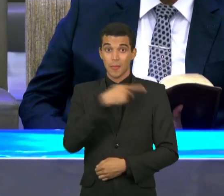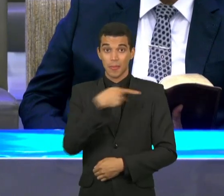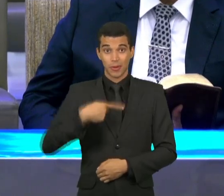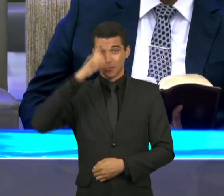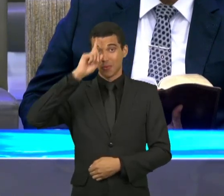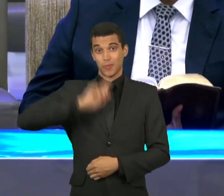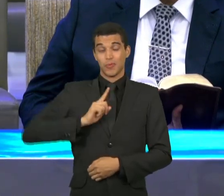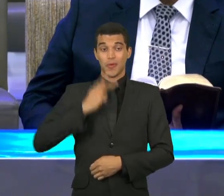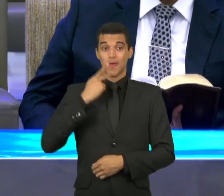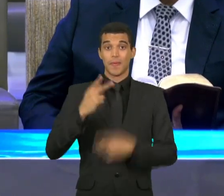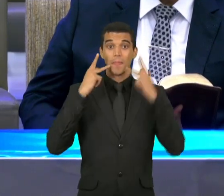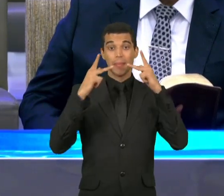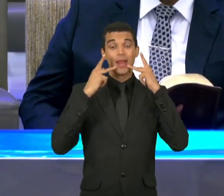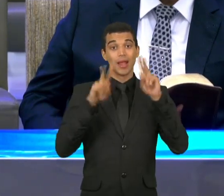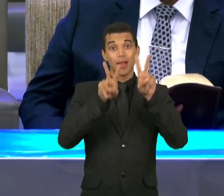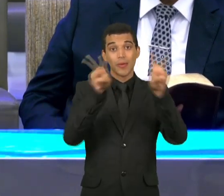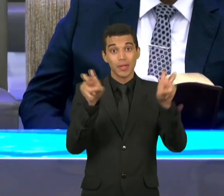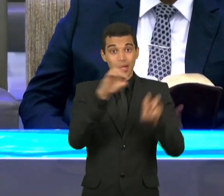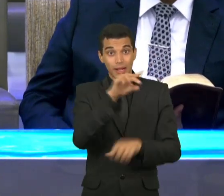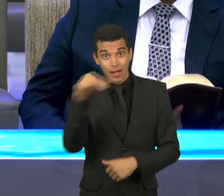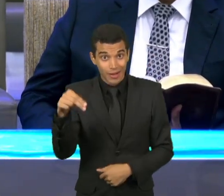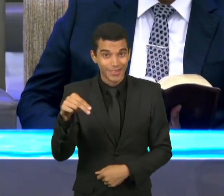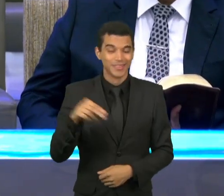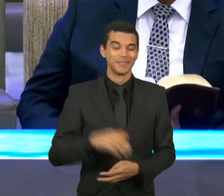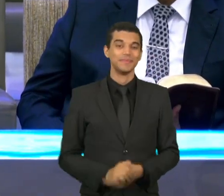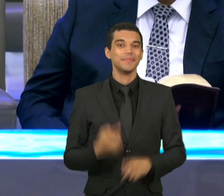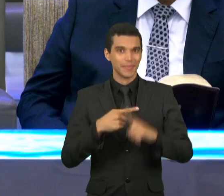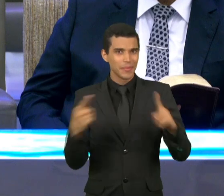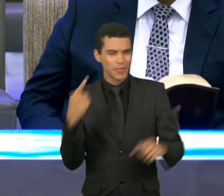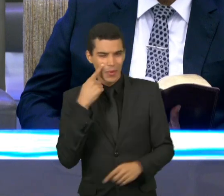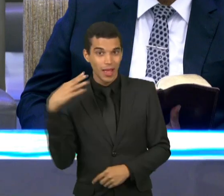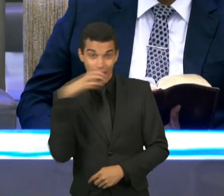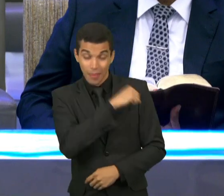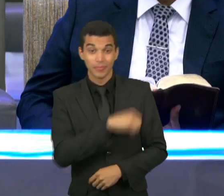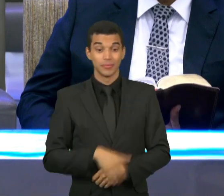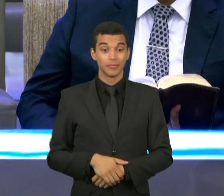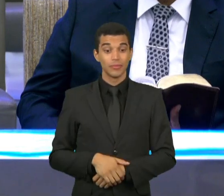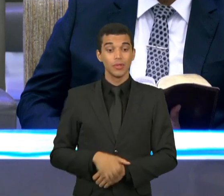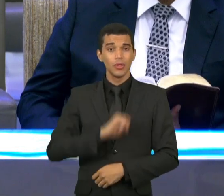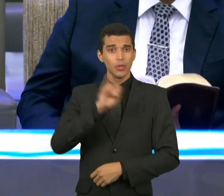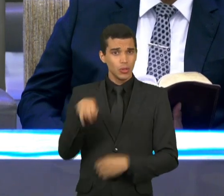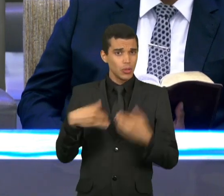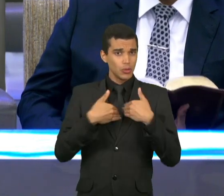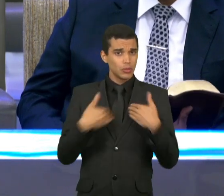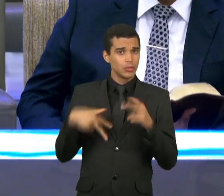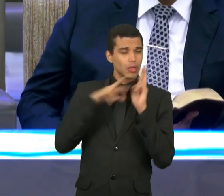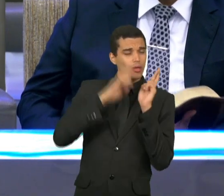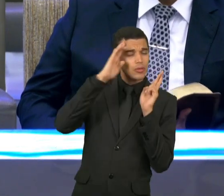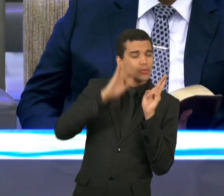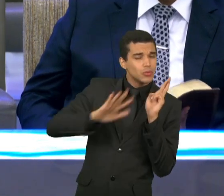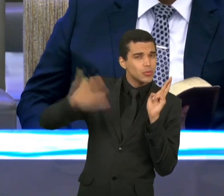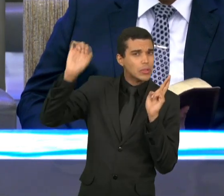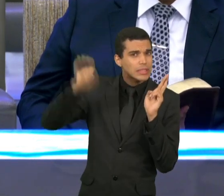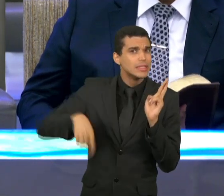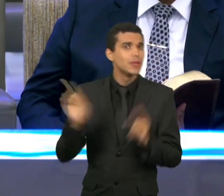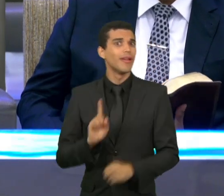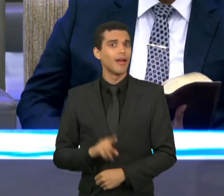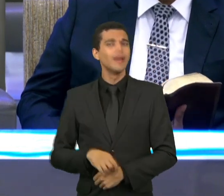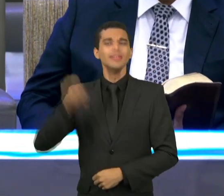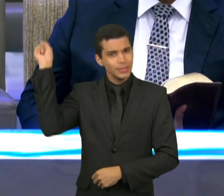Daniel. Mas veja só, preste atenção. José sonhou ou não sonhou? Sonhou com o quê?